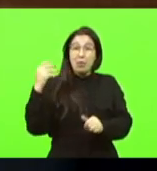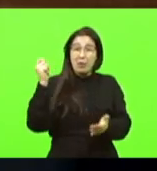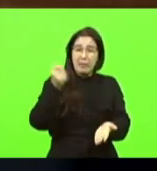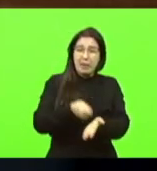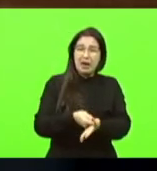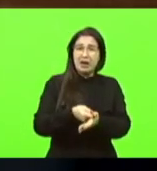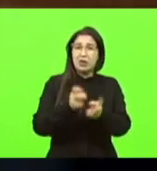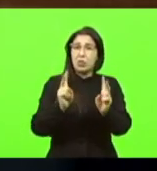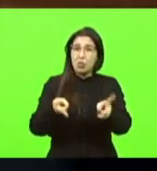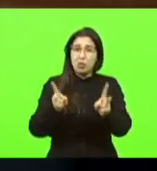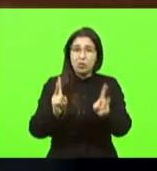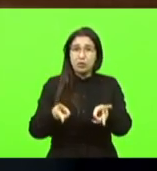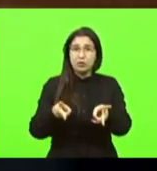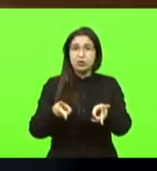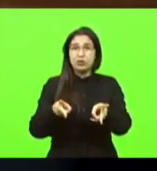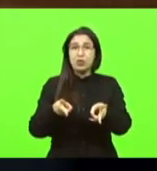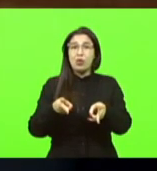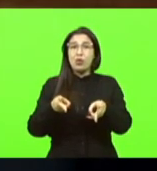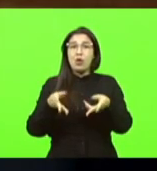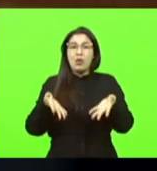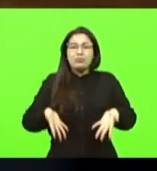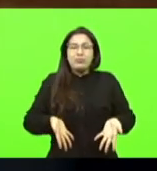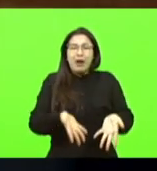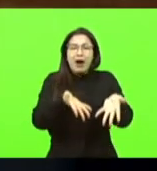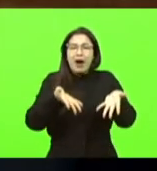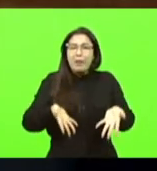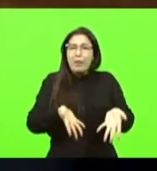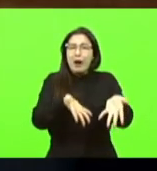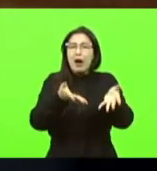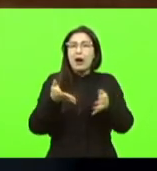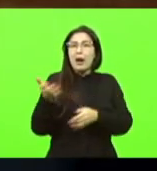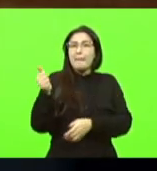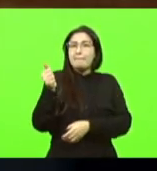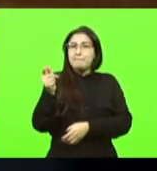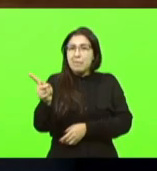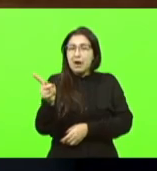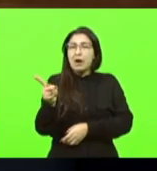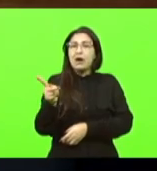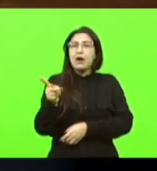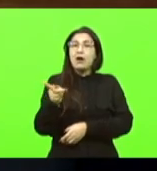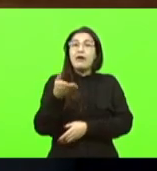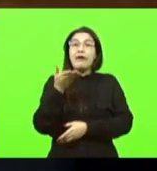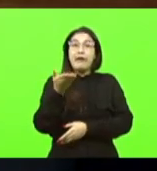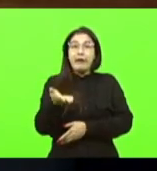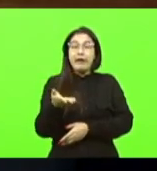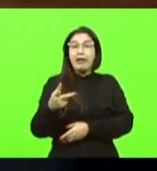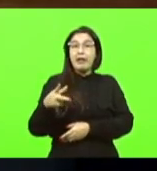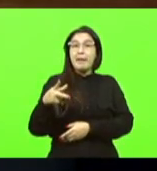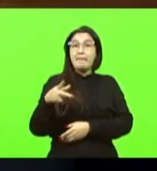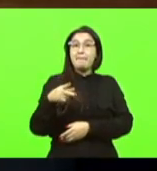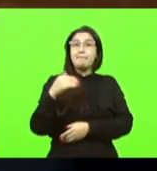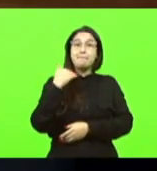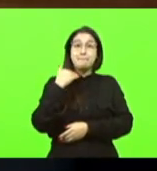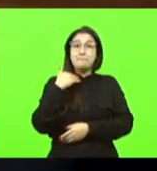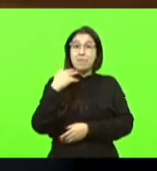nós estamos empurrando esse aposentado para o consignado do banco privado pode ter certeza disso